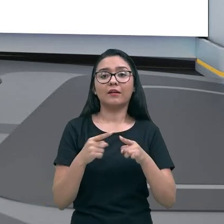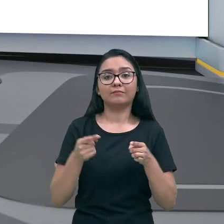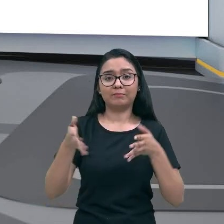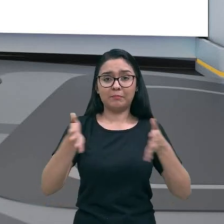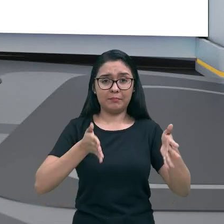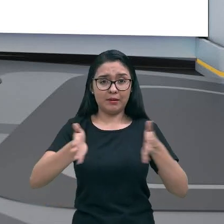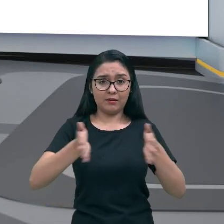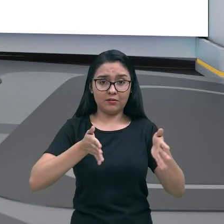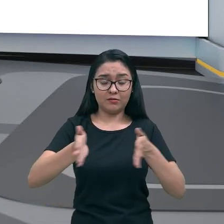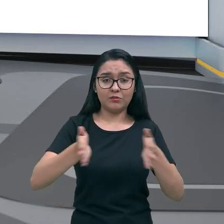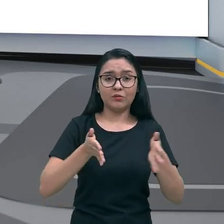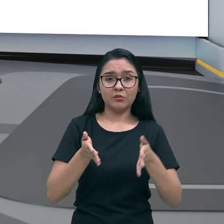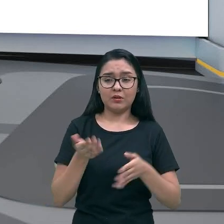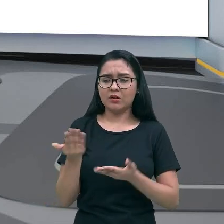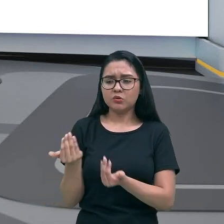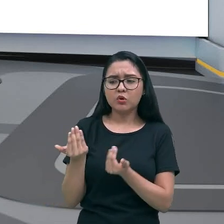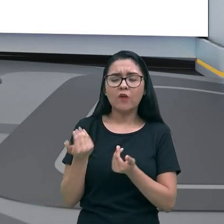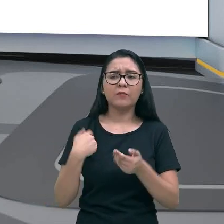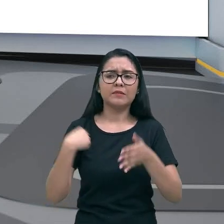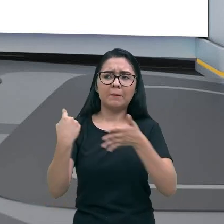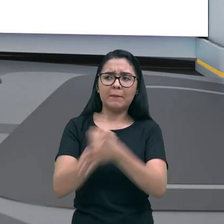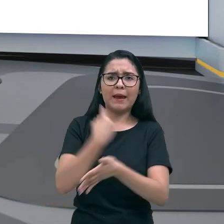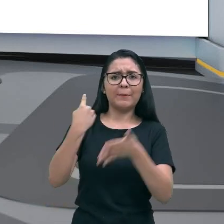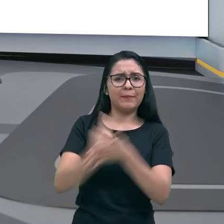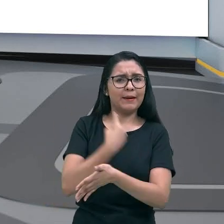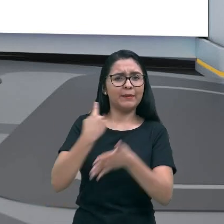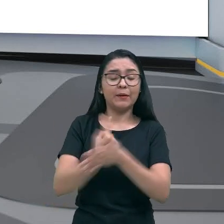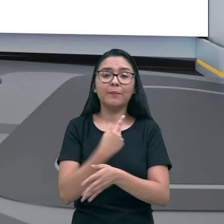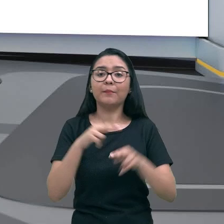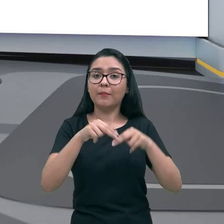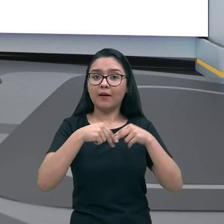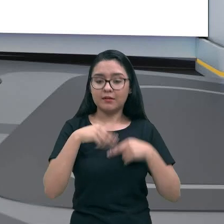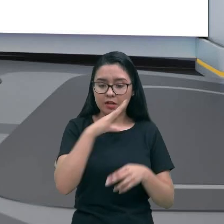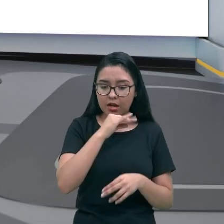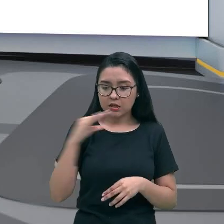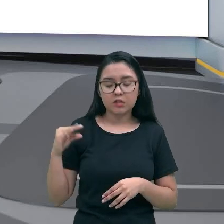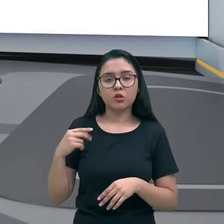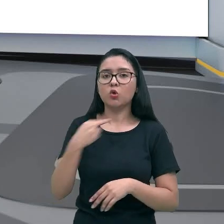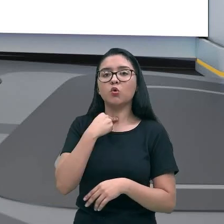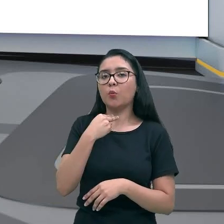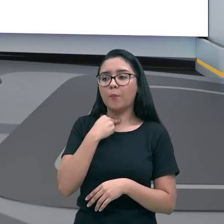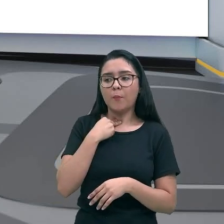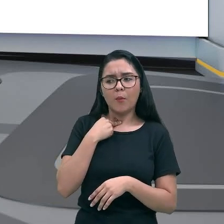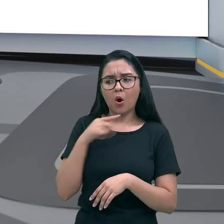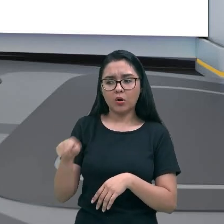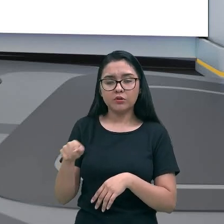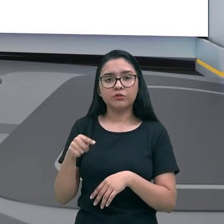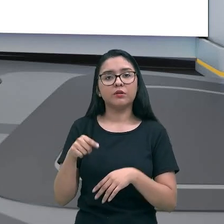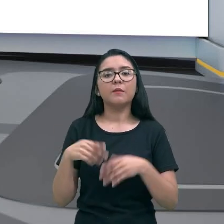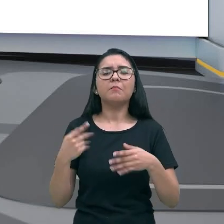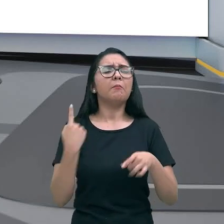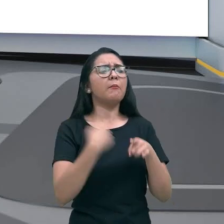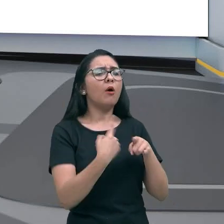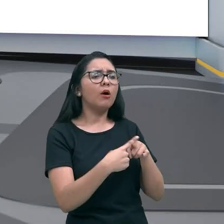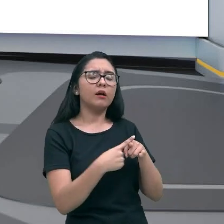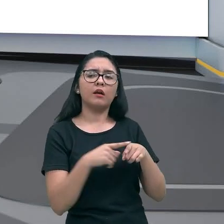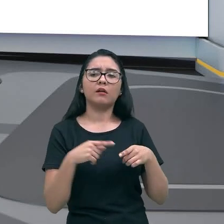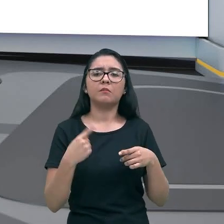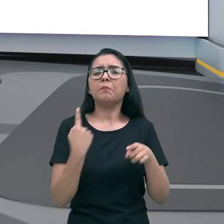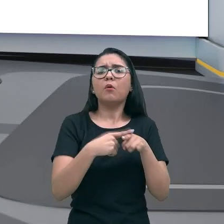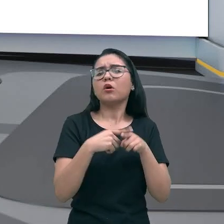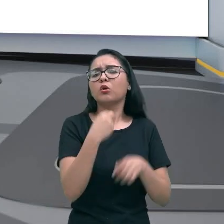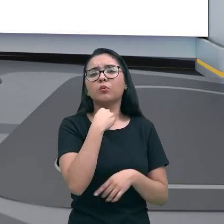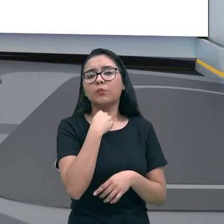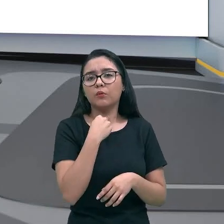eles começam a ser mais questionadores, porque quando é criança, não pode mexer aí, por que não? Mas por que eu não posso mexer